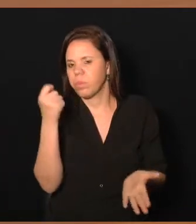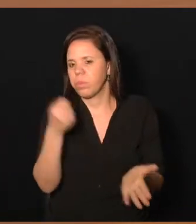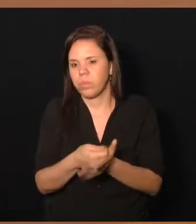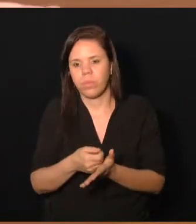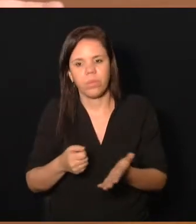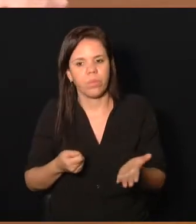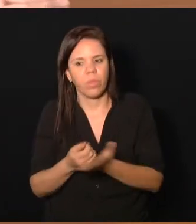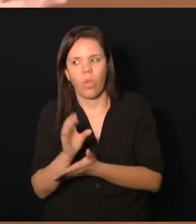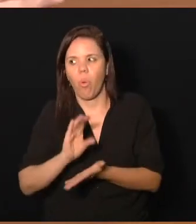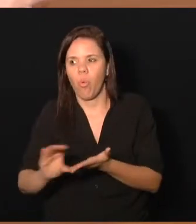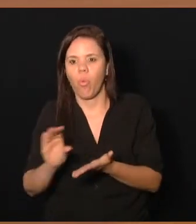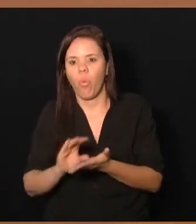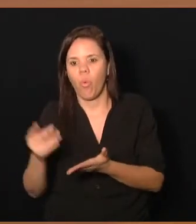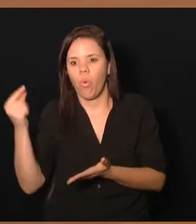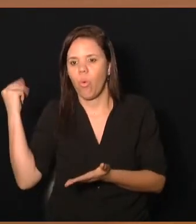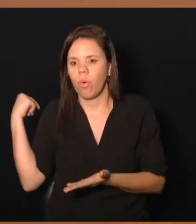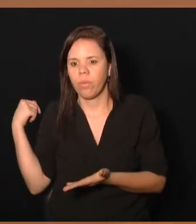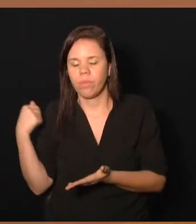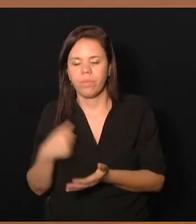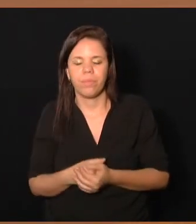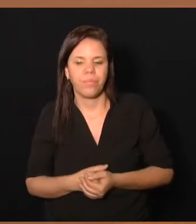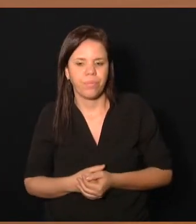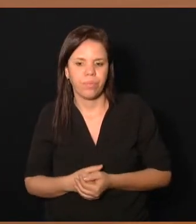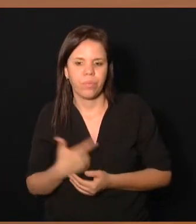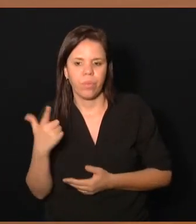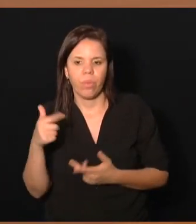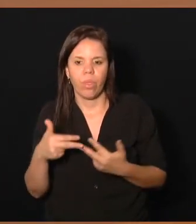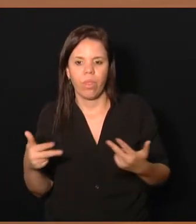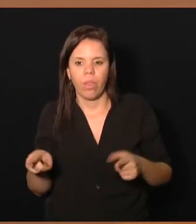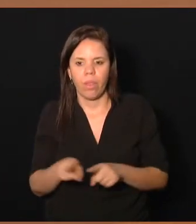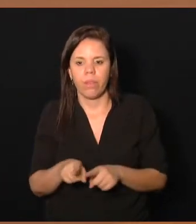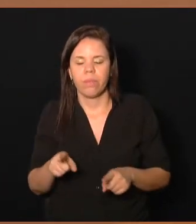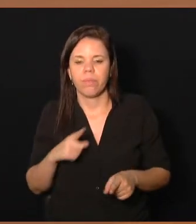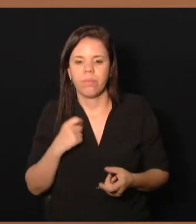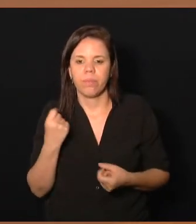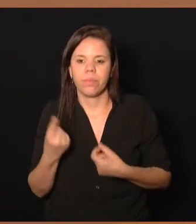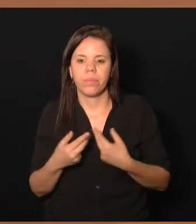taxas que ele pagou lá naquela época. E outra coisa, tem certos